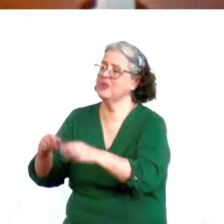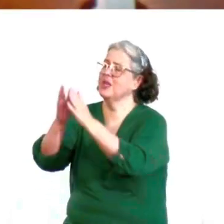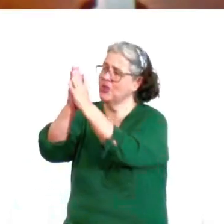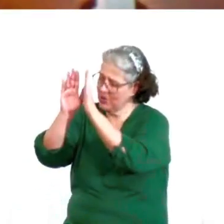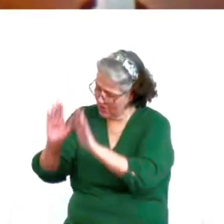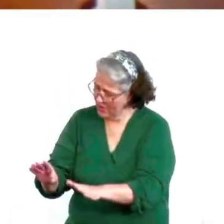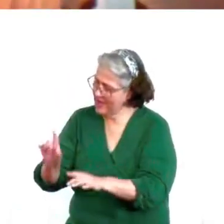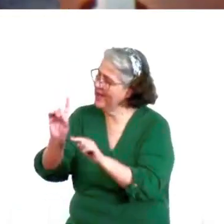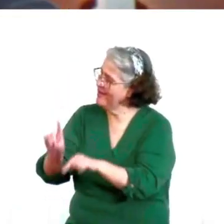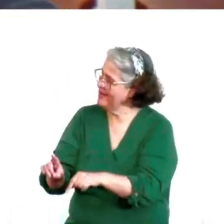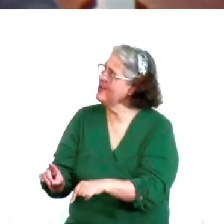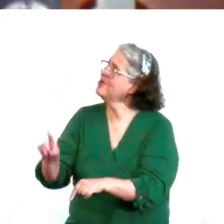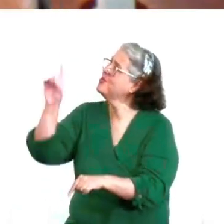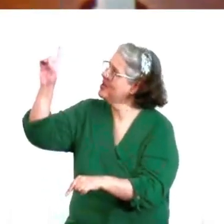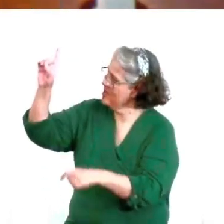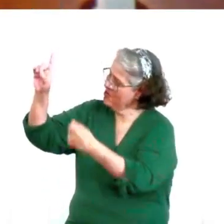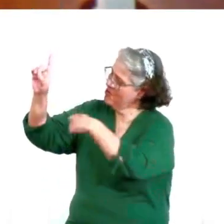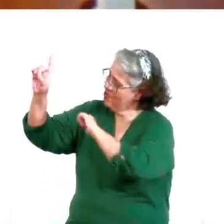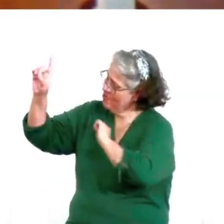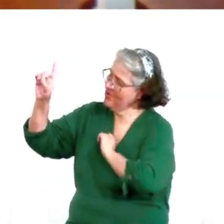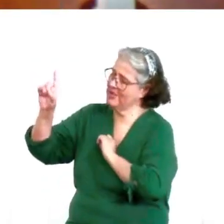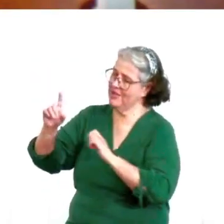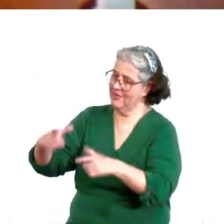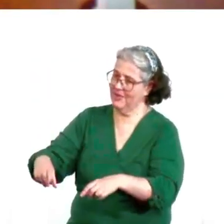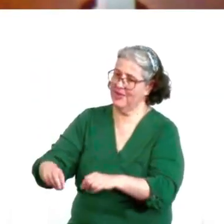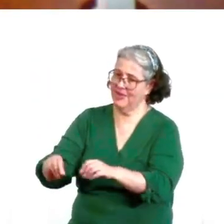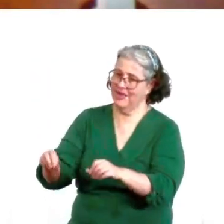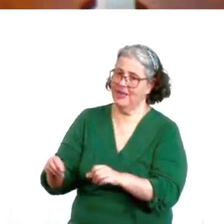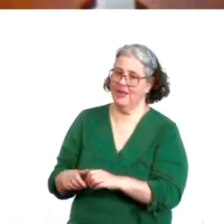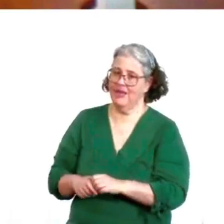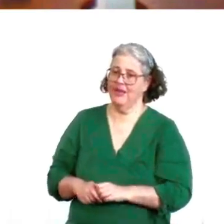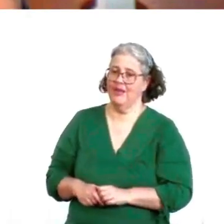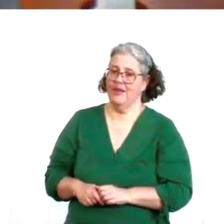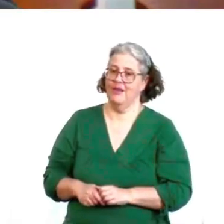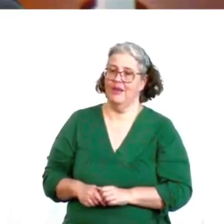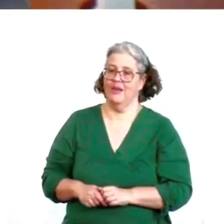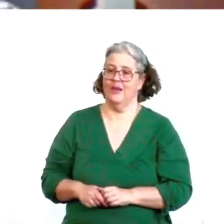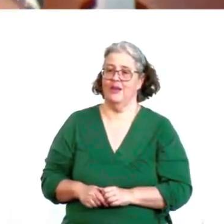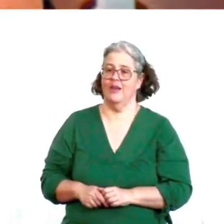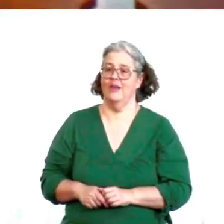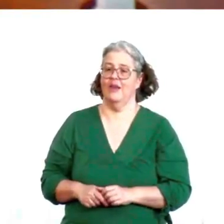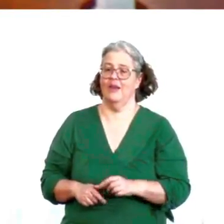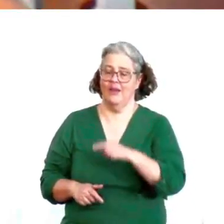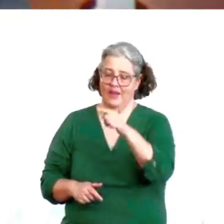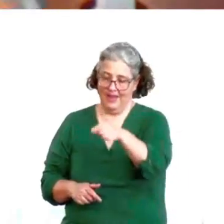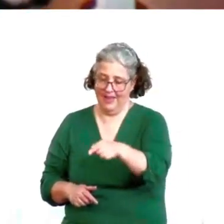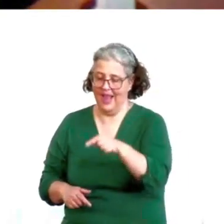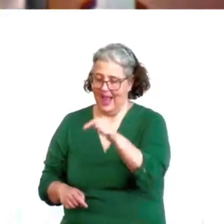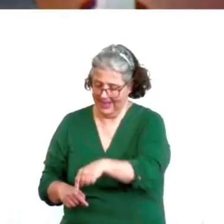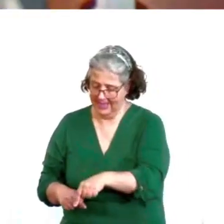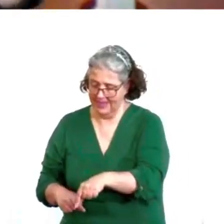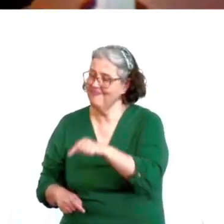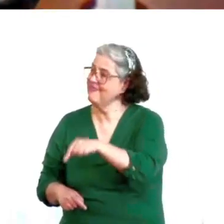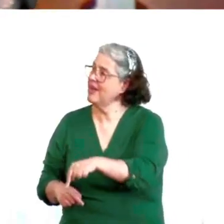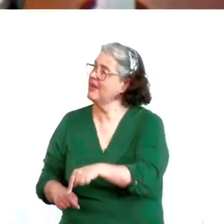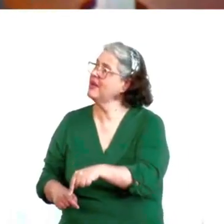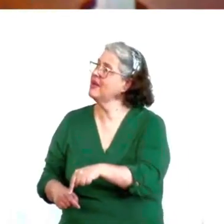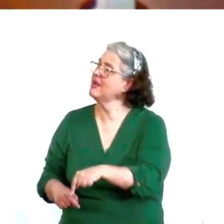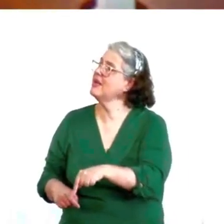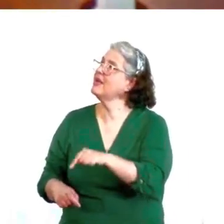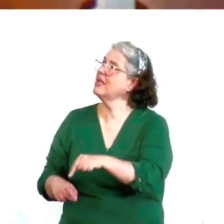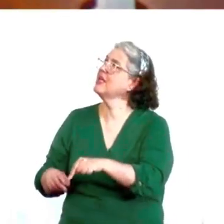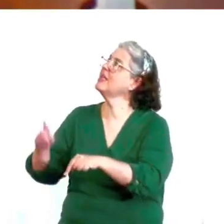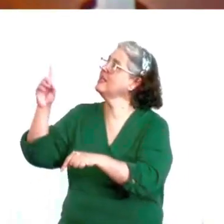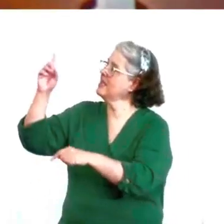porque esse lugar é de Deus. Por mais que tenha adorações a deuses pagãos, esse lugar é de Deus. É aqui que Deus vai